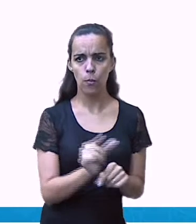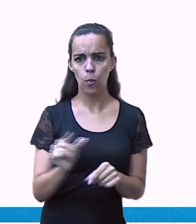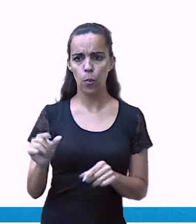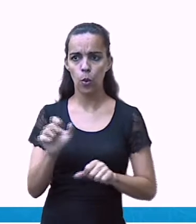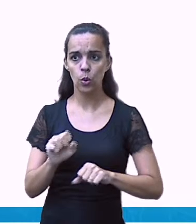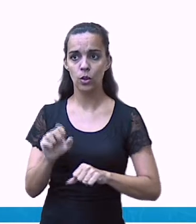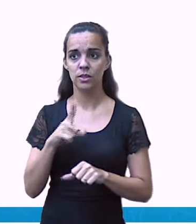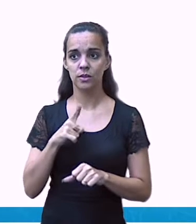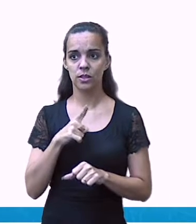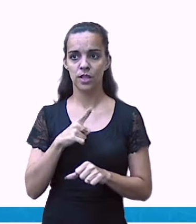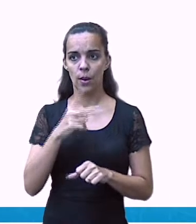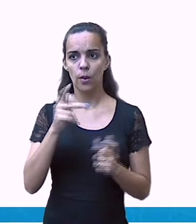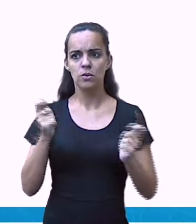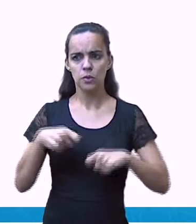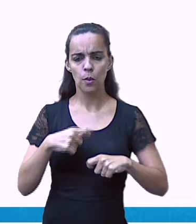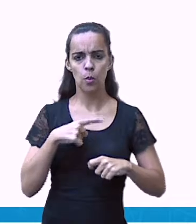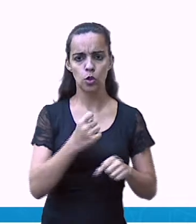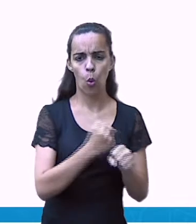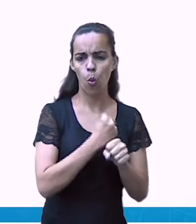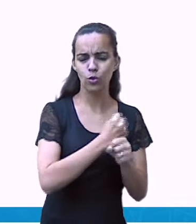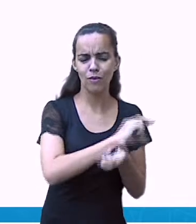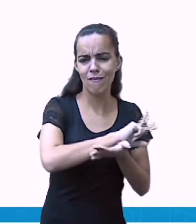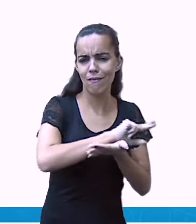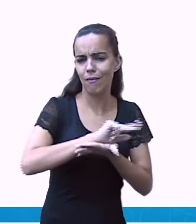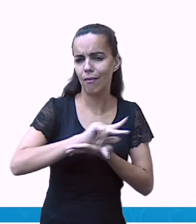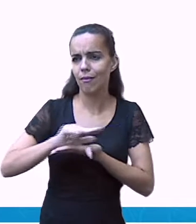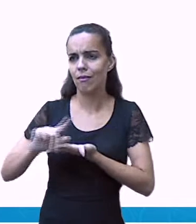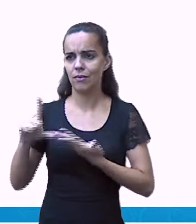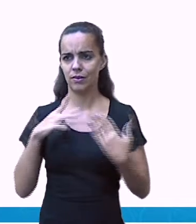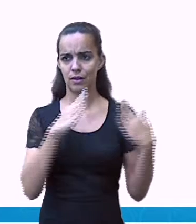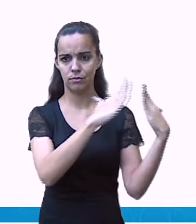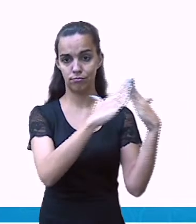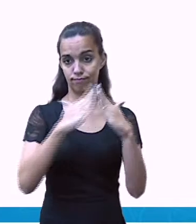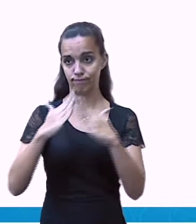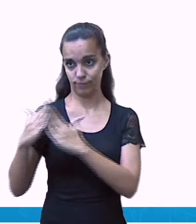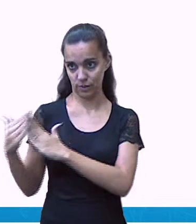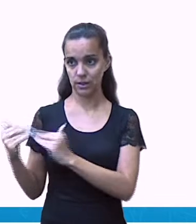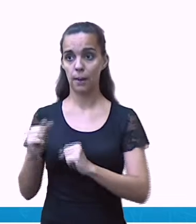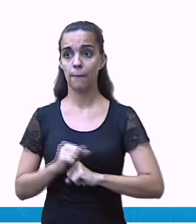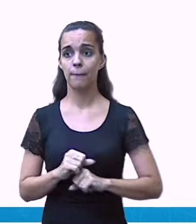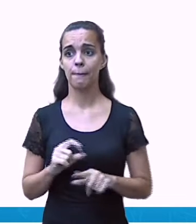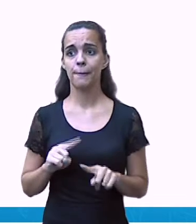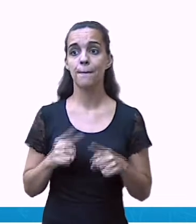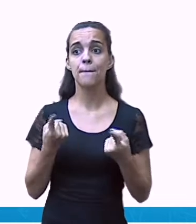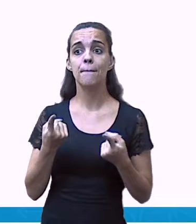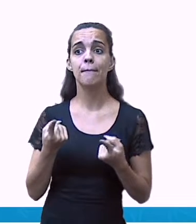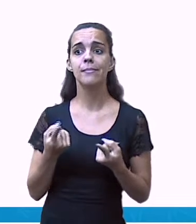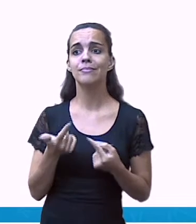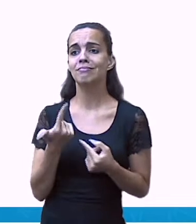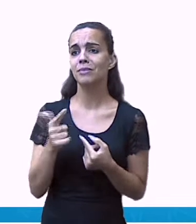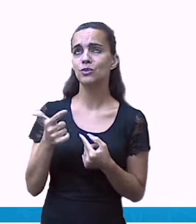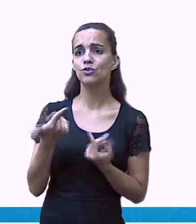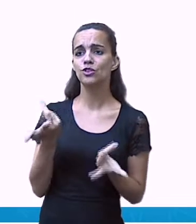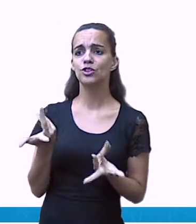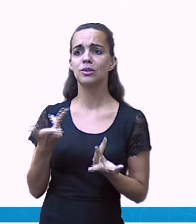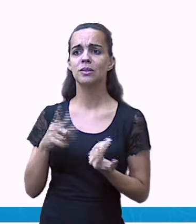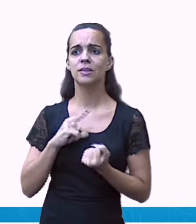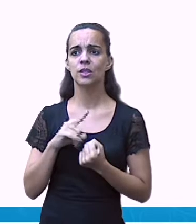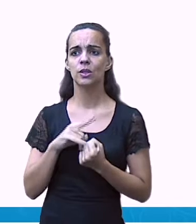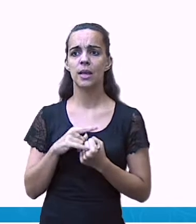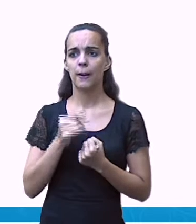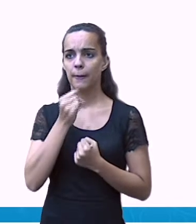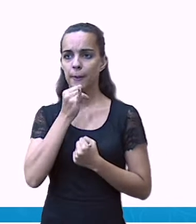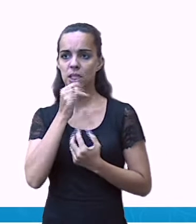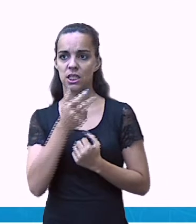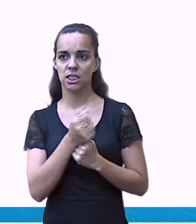horizontal, aonde se podia construir várias casas uma do lado da outra, mas eles não tinham uma tecnologia para